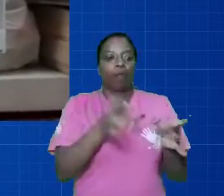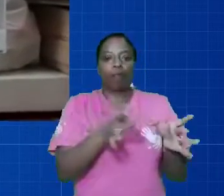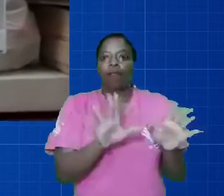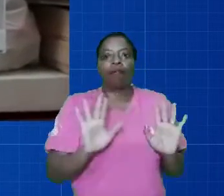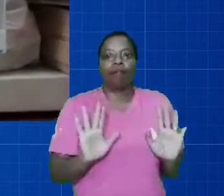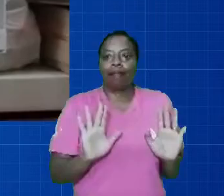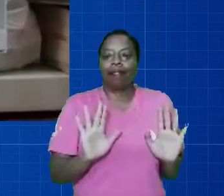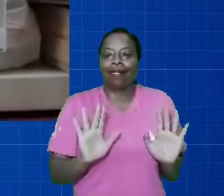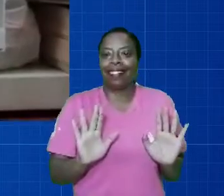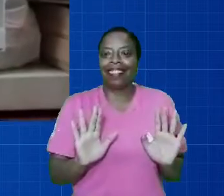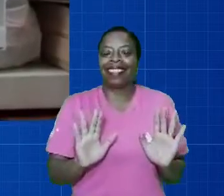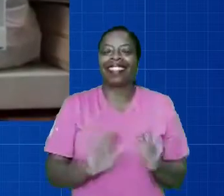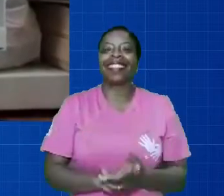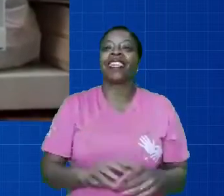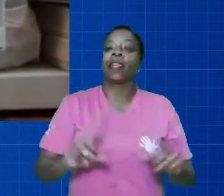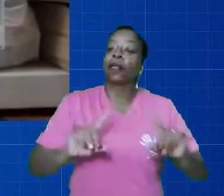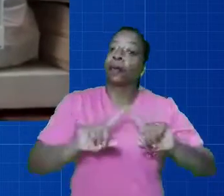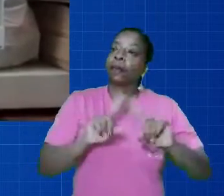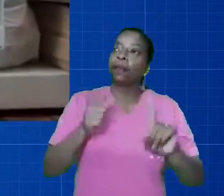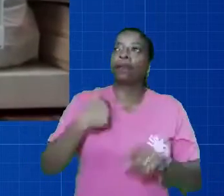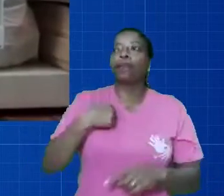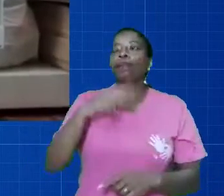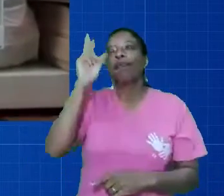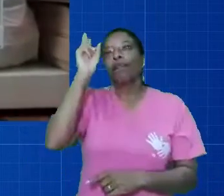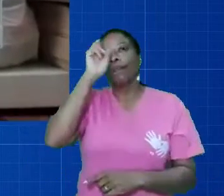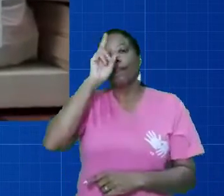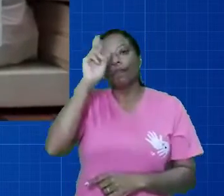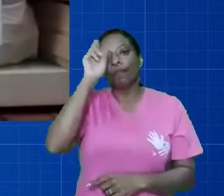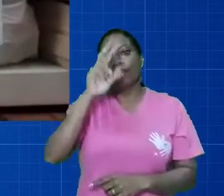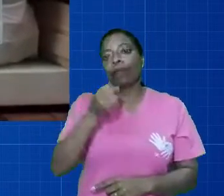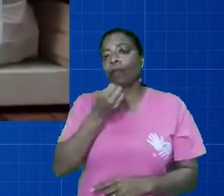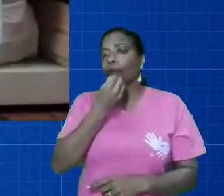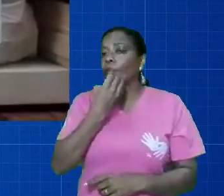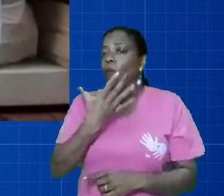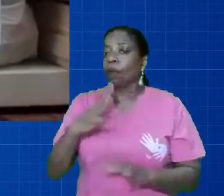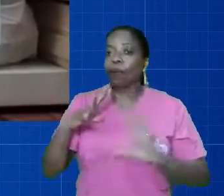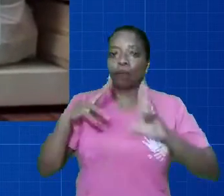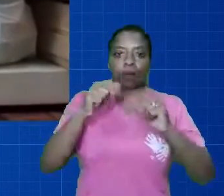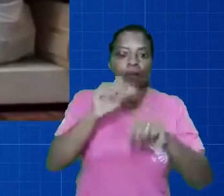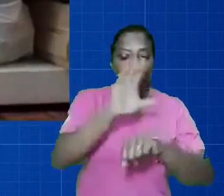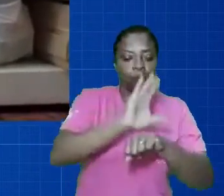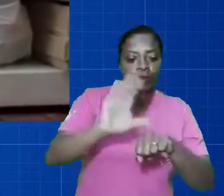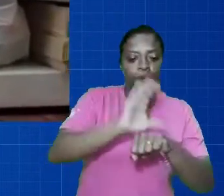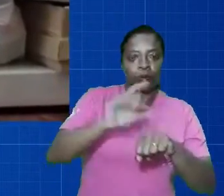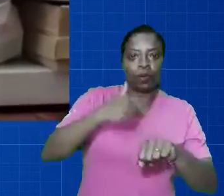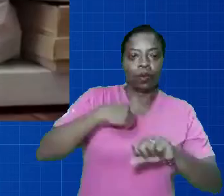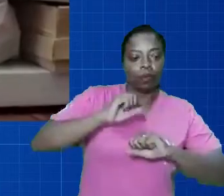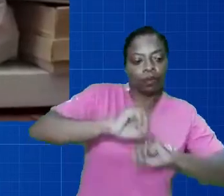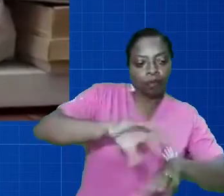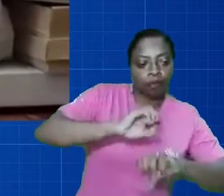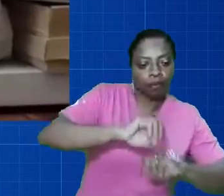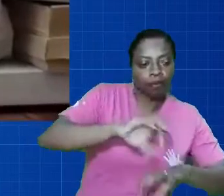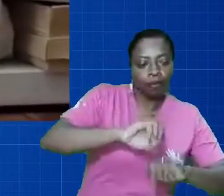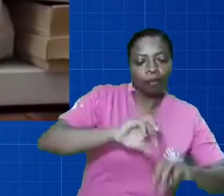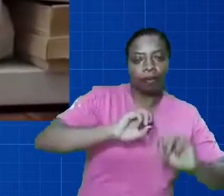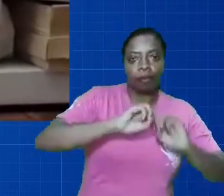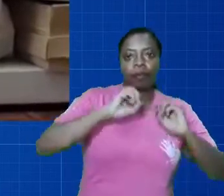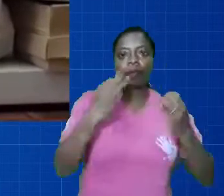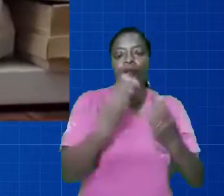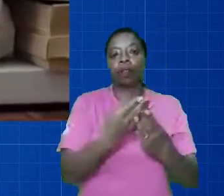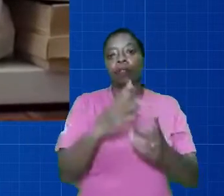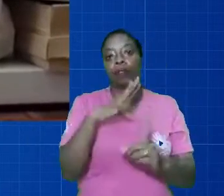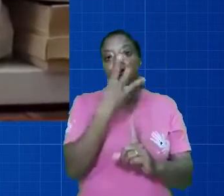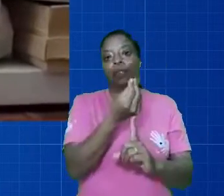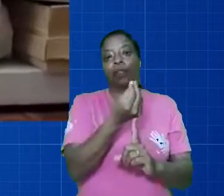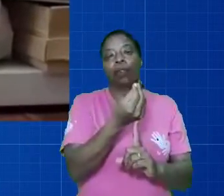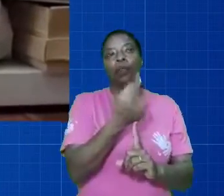lembranças boas de todos os cursos que eu ministrei na oficina de arte, mas um especial me tocou muito e eu me emociono quando falo nele,